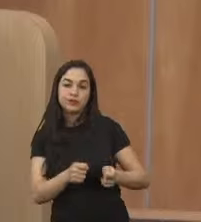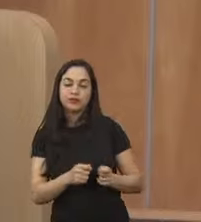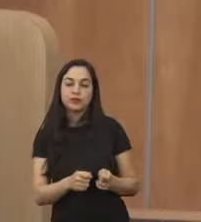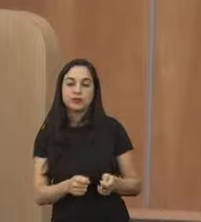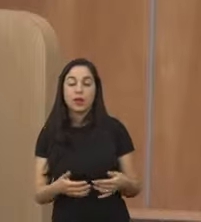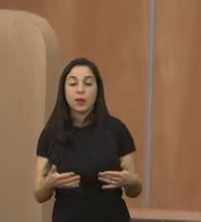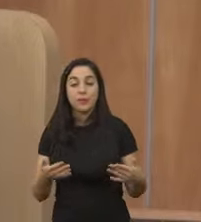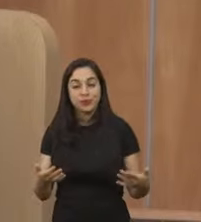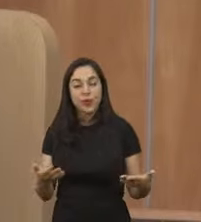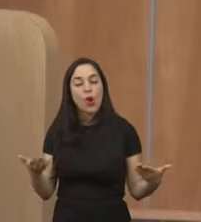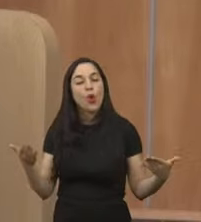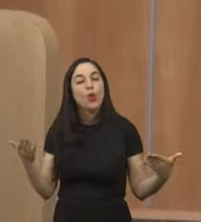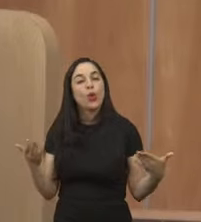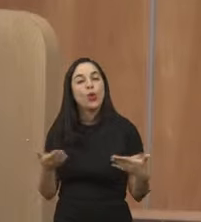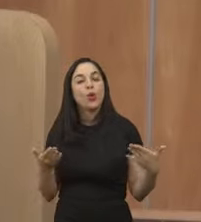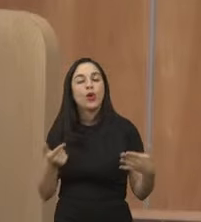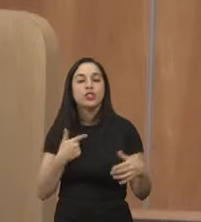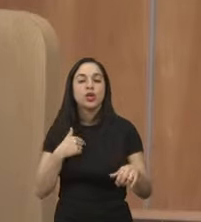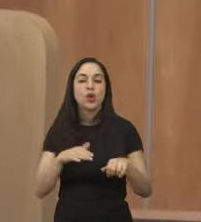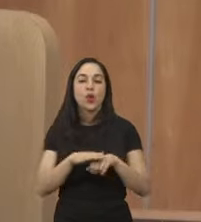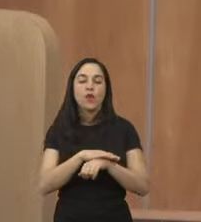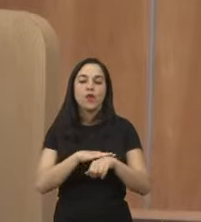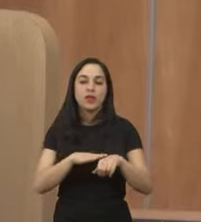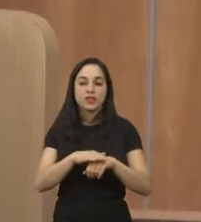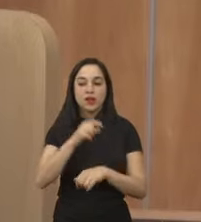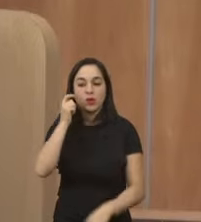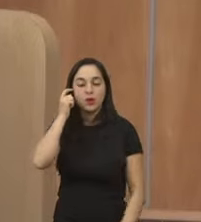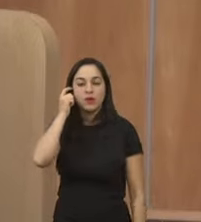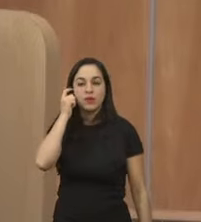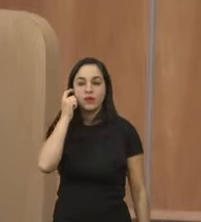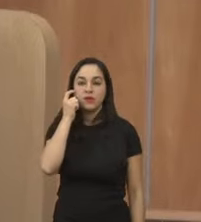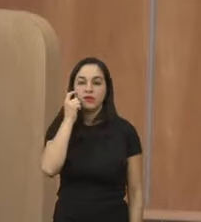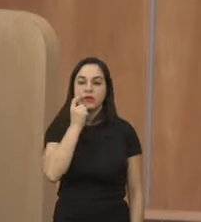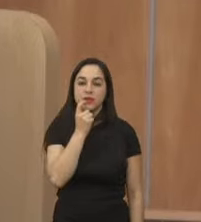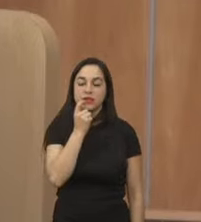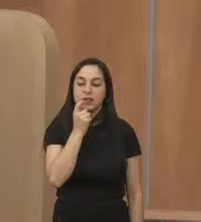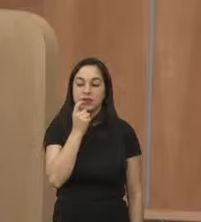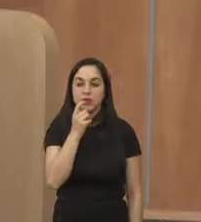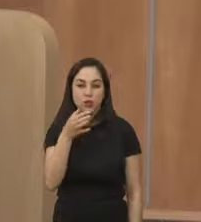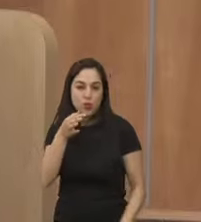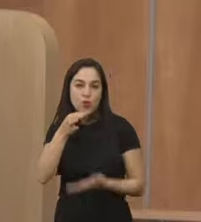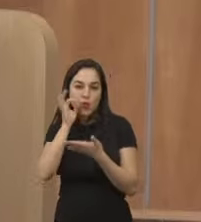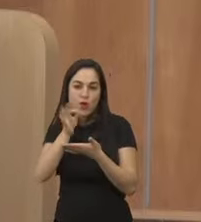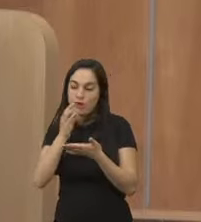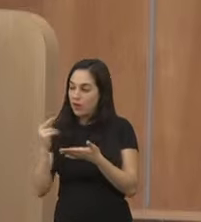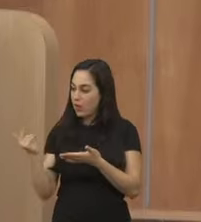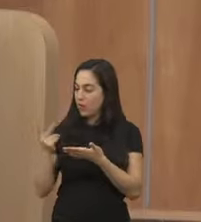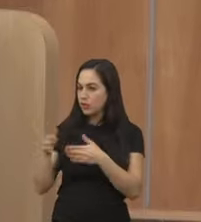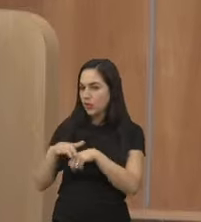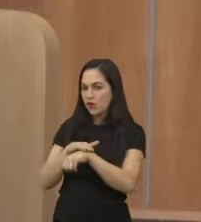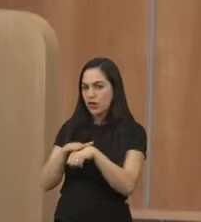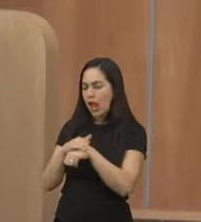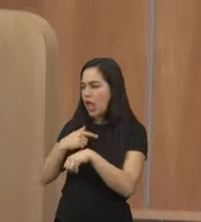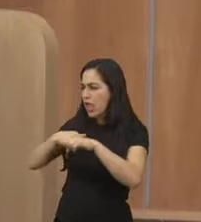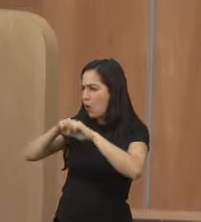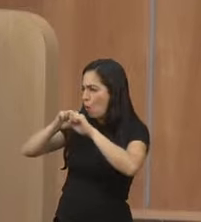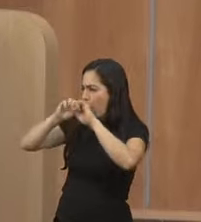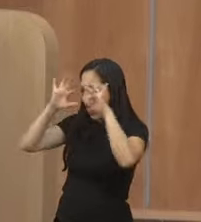Hoje, conversando com o nosso amigo aqui, o Gabriel Belém, né, Gabriel, no café, eu até cheguei nele e fui claro com ele,